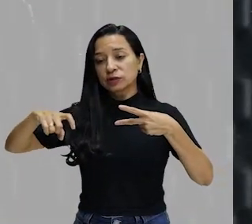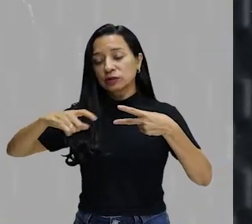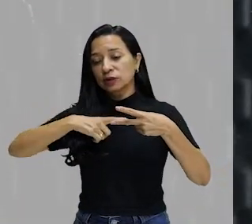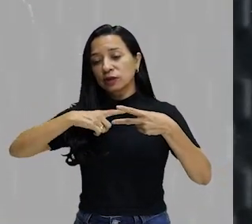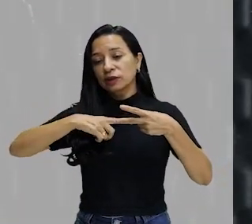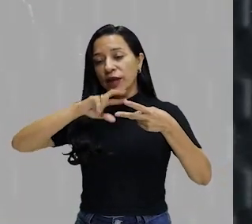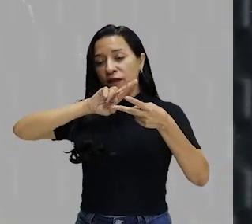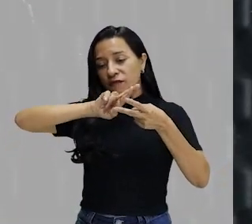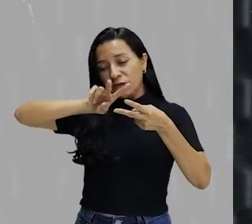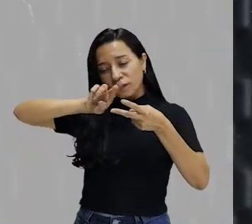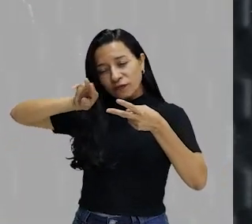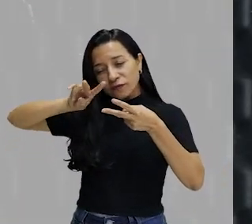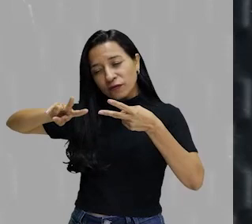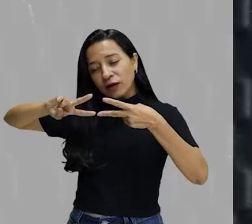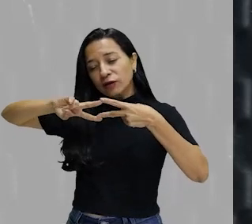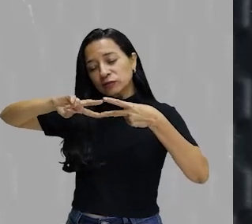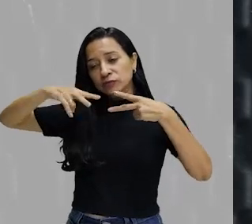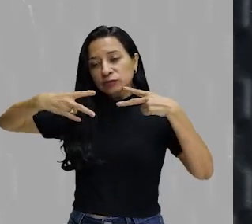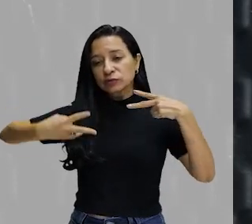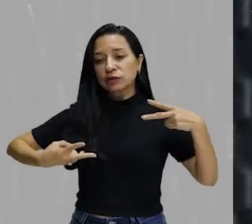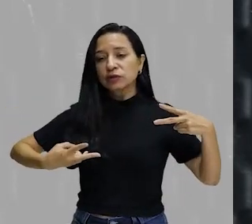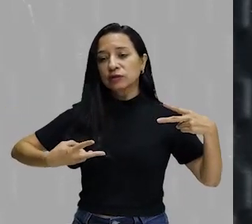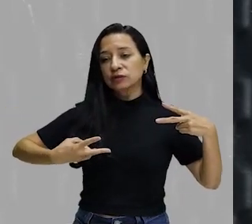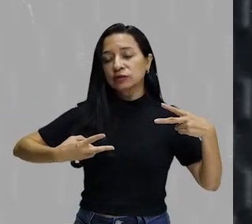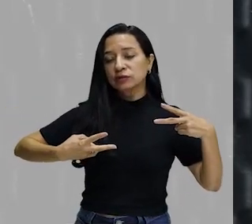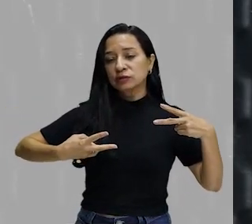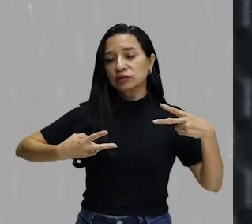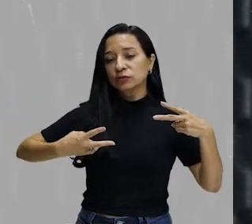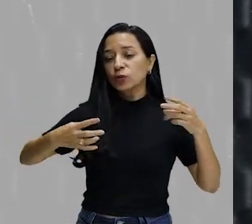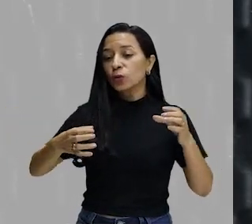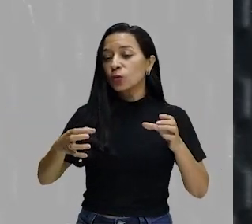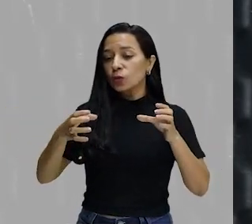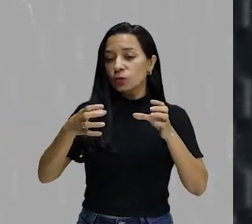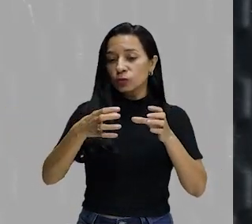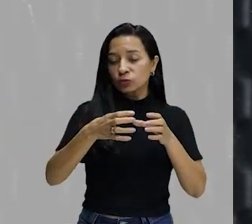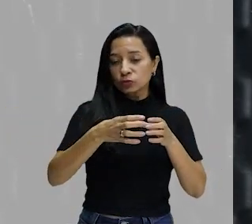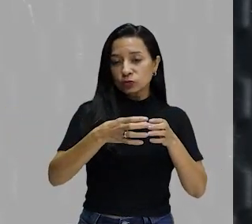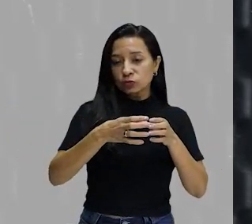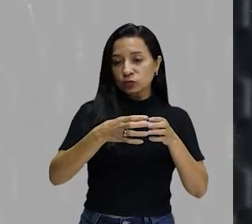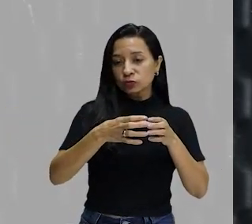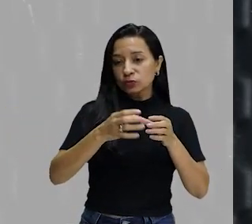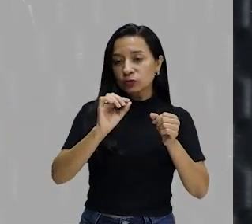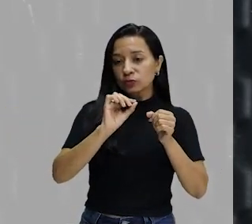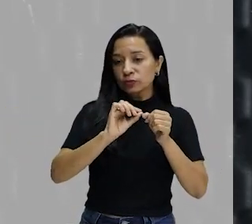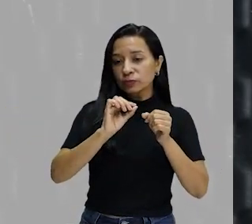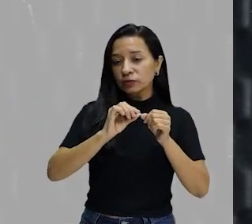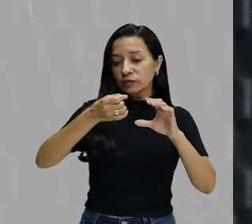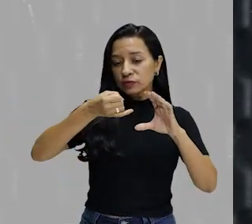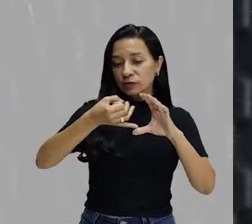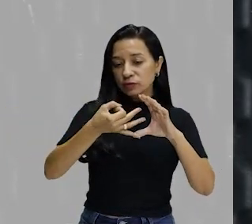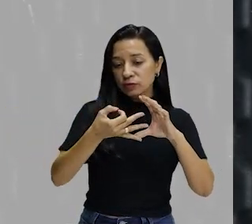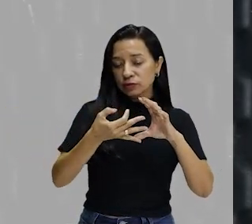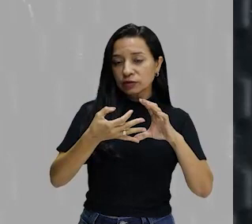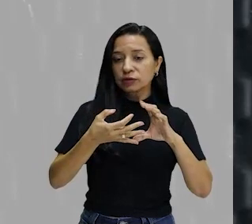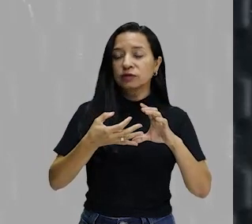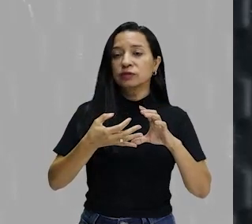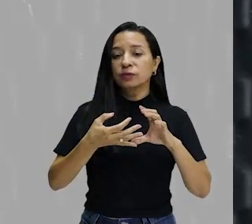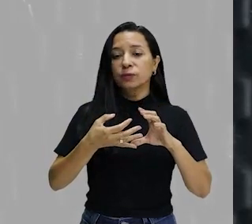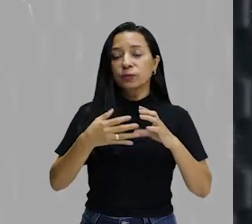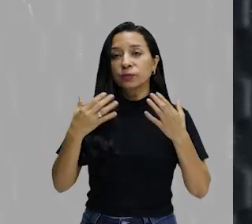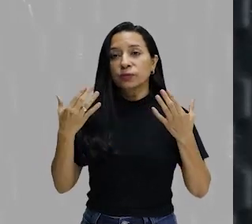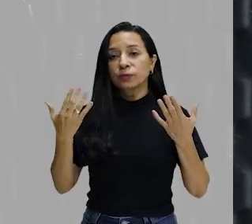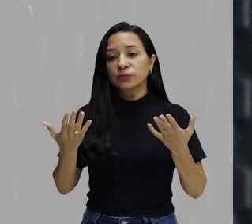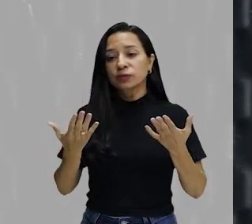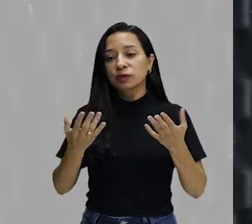vários genes trabalhando em conjunto para gerar uma característica.